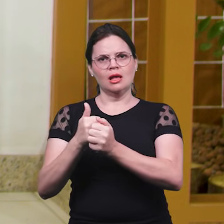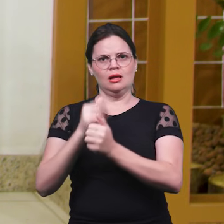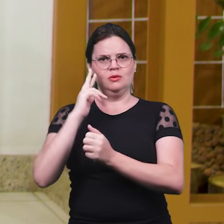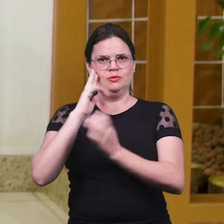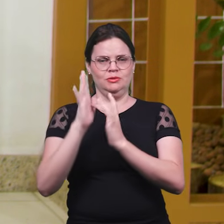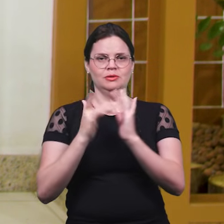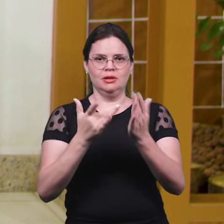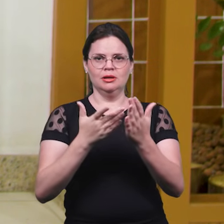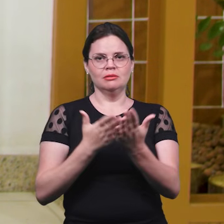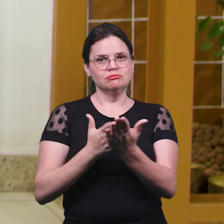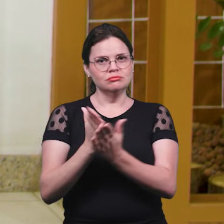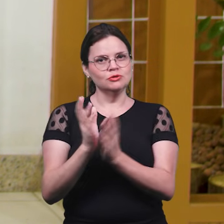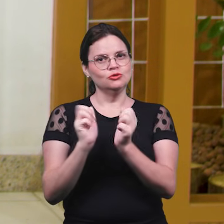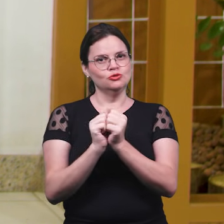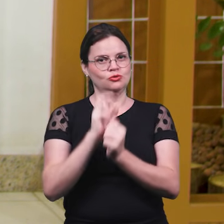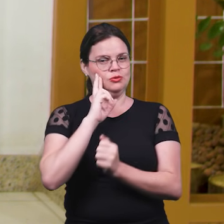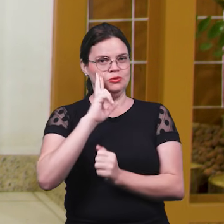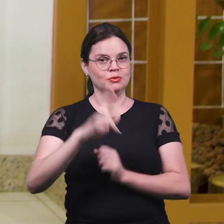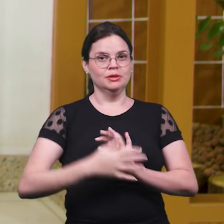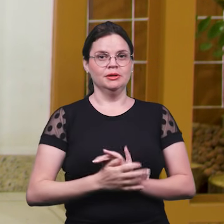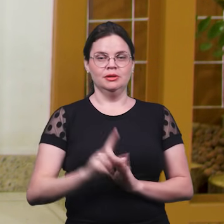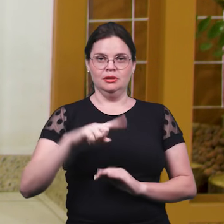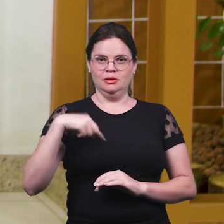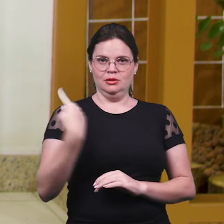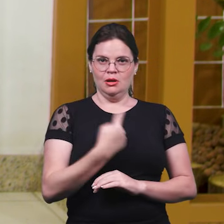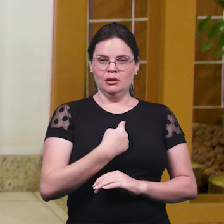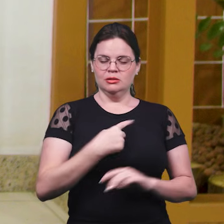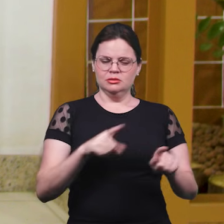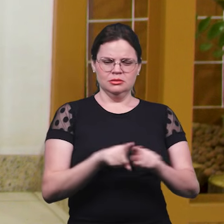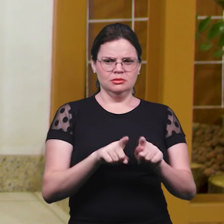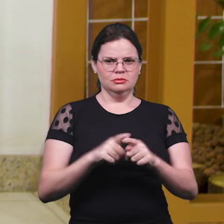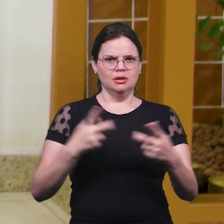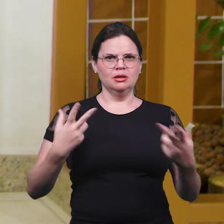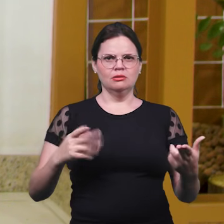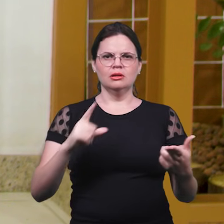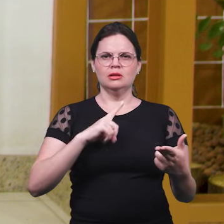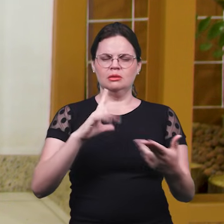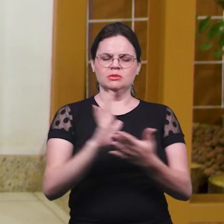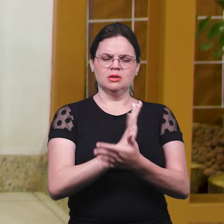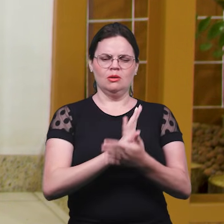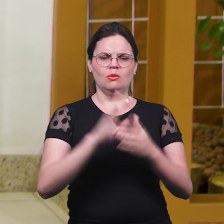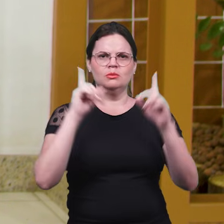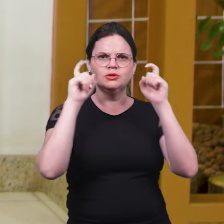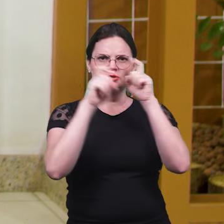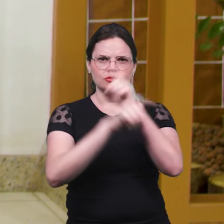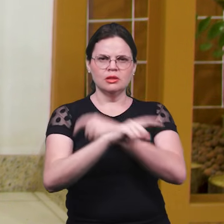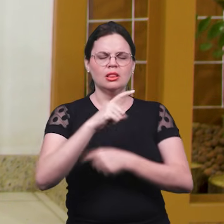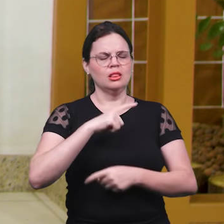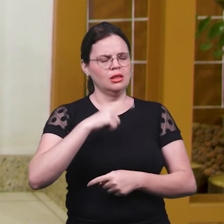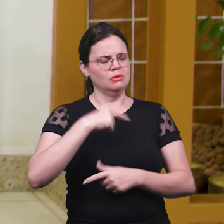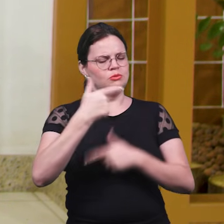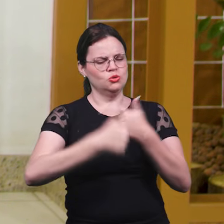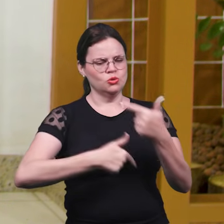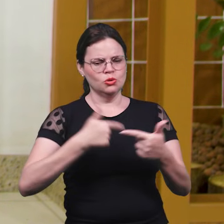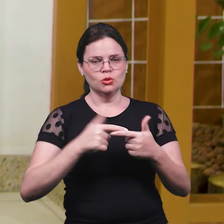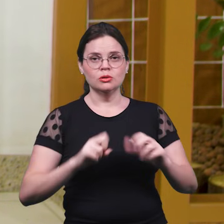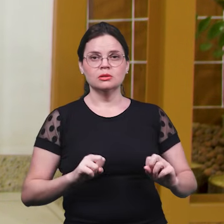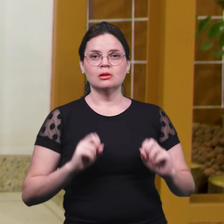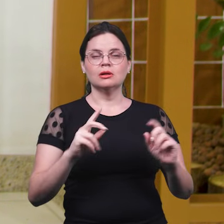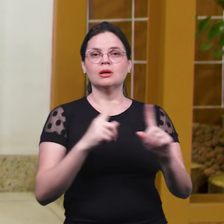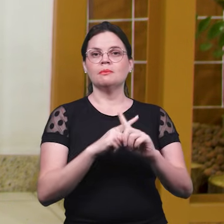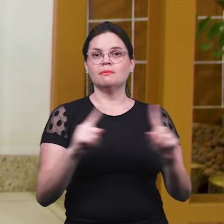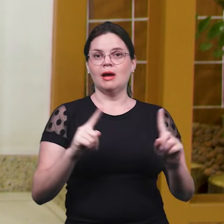com o Senhor. A nossa caminhada, assim como a delas, nós temos dificuldade, temos provas,